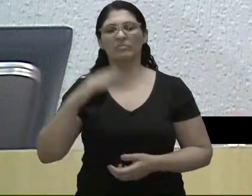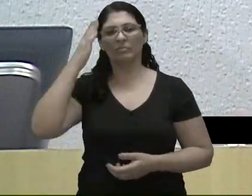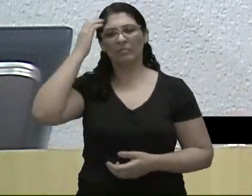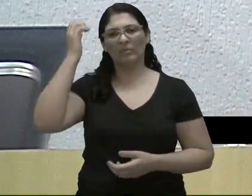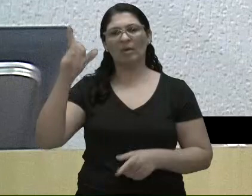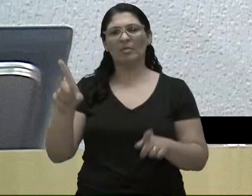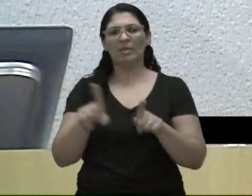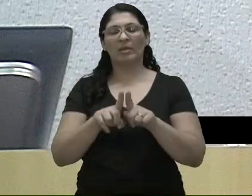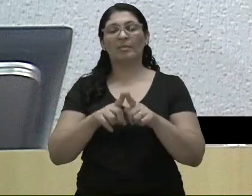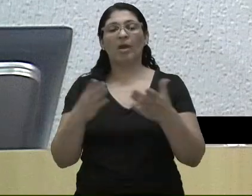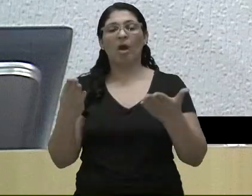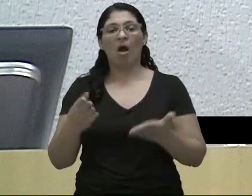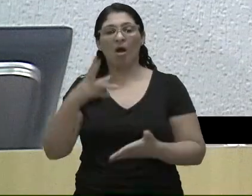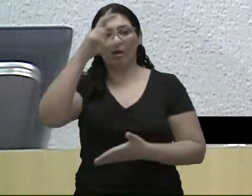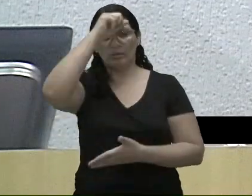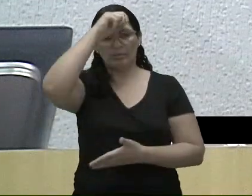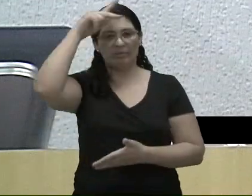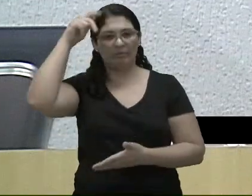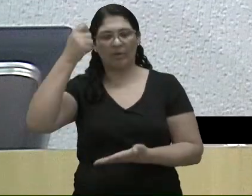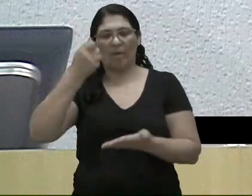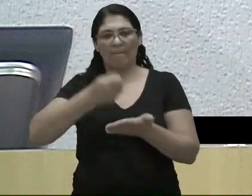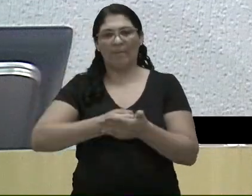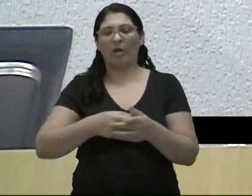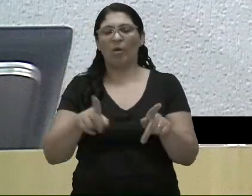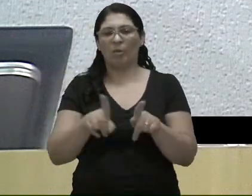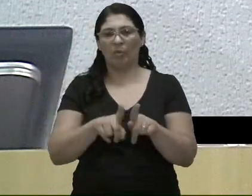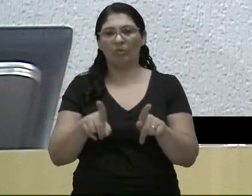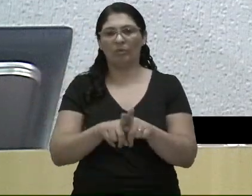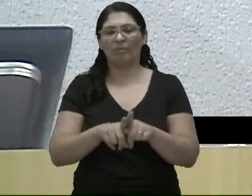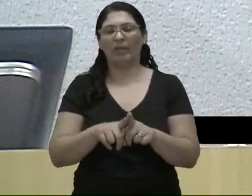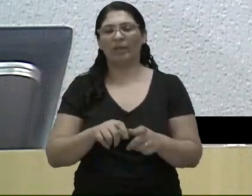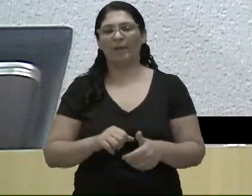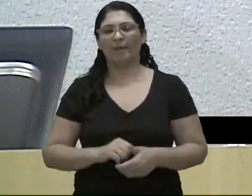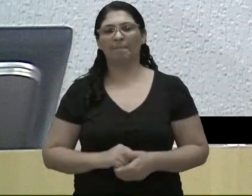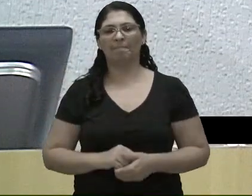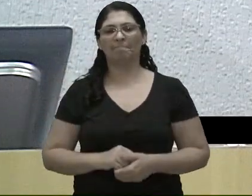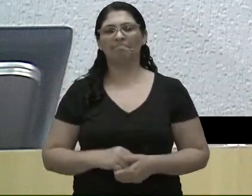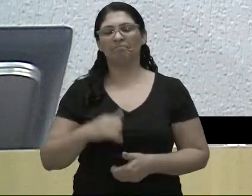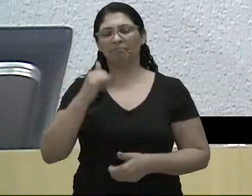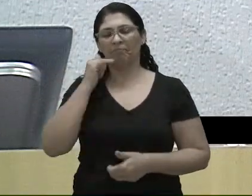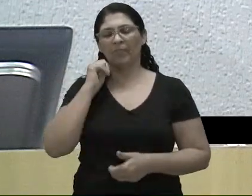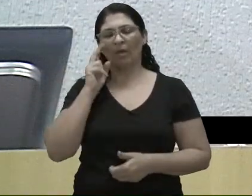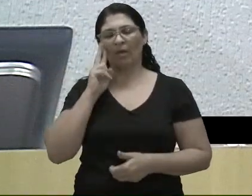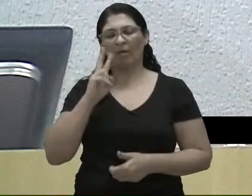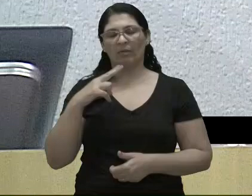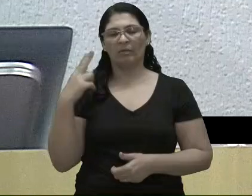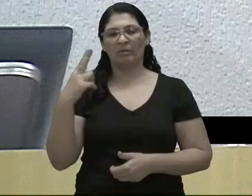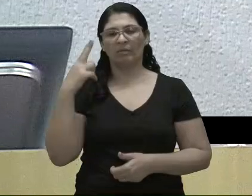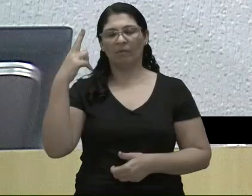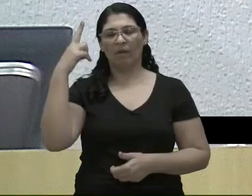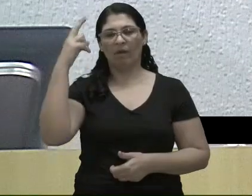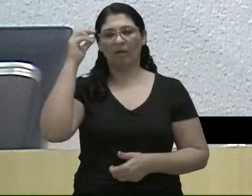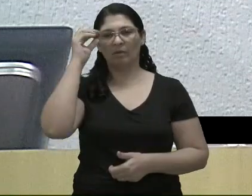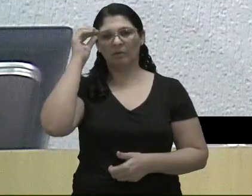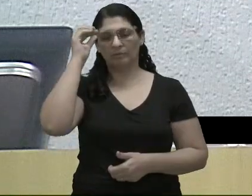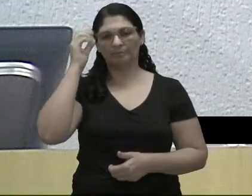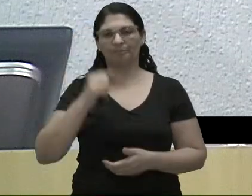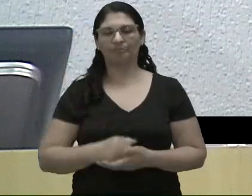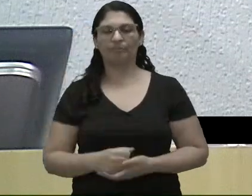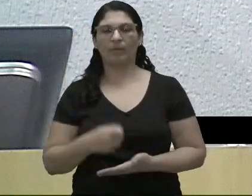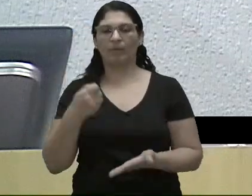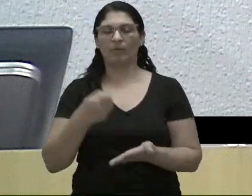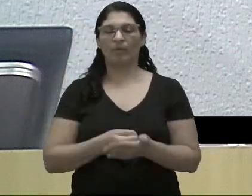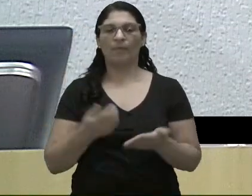da prefeitura hoje, para vocês também. Vou confirmar o valor para você. Foi